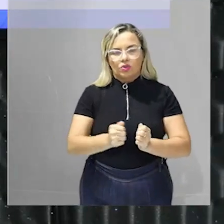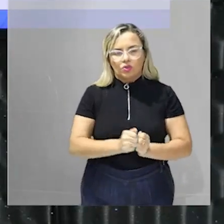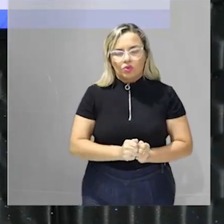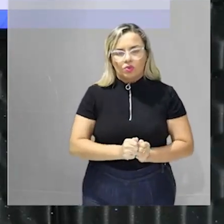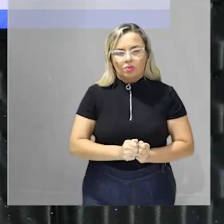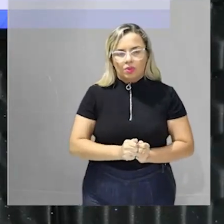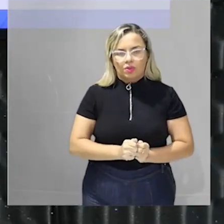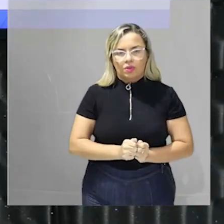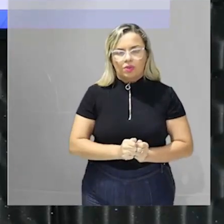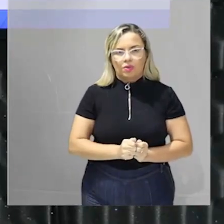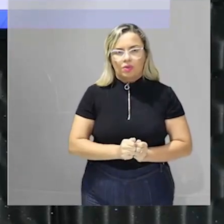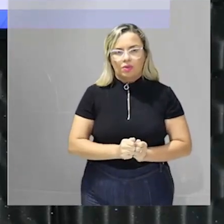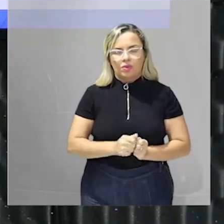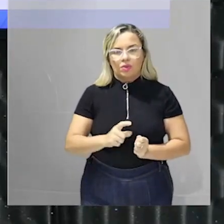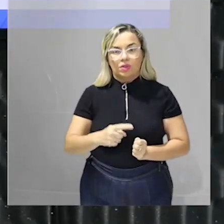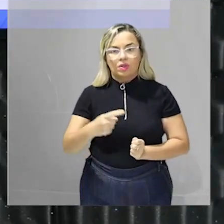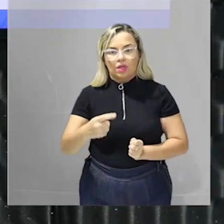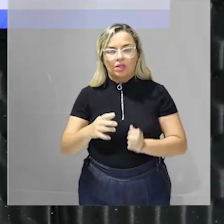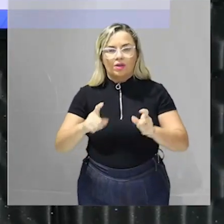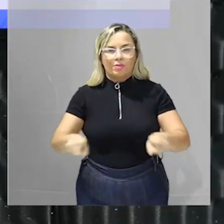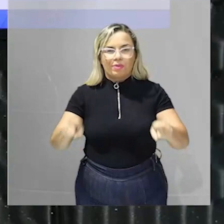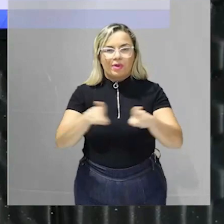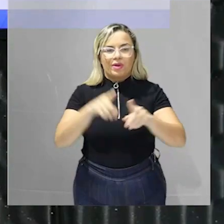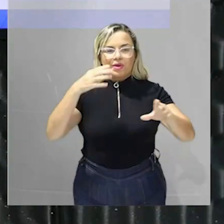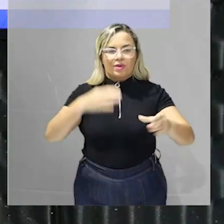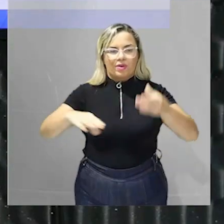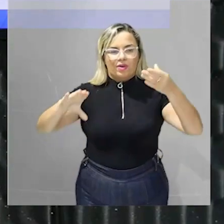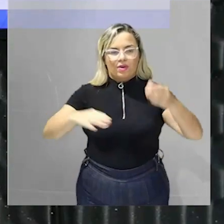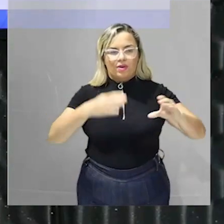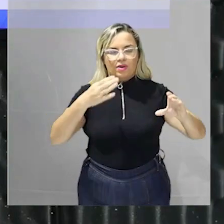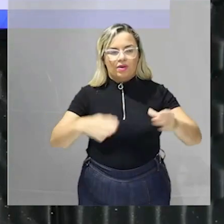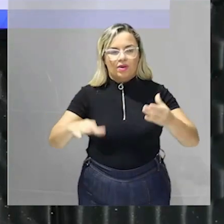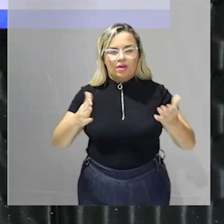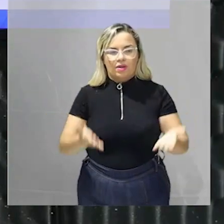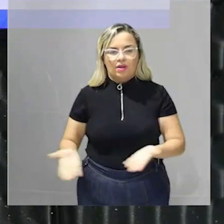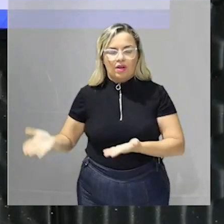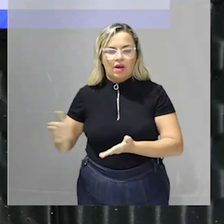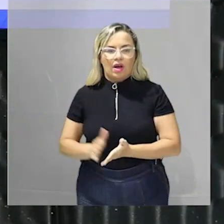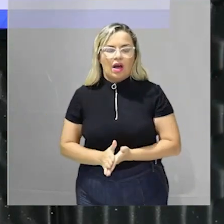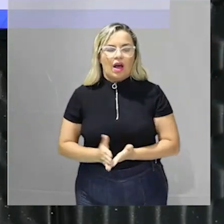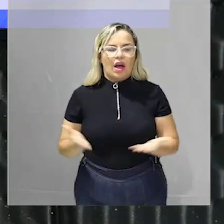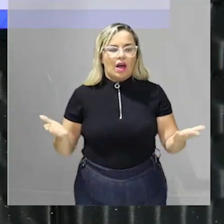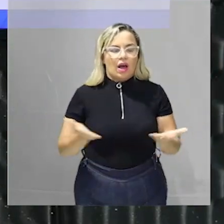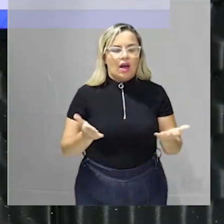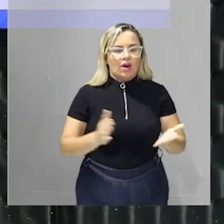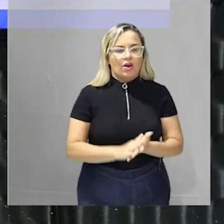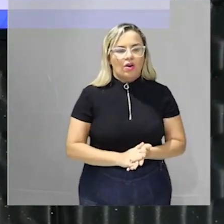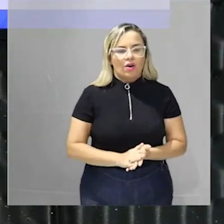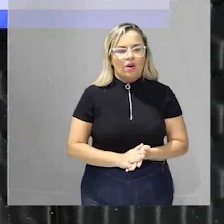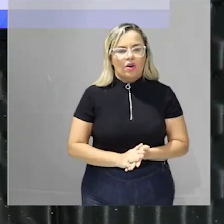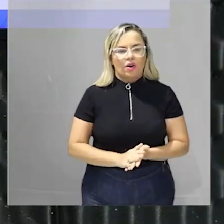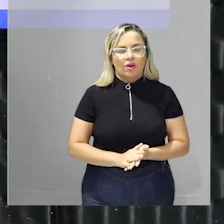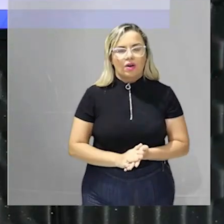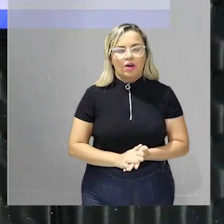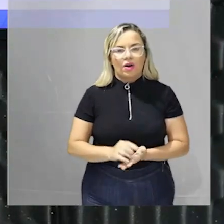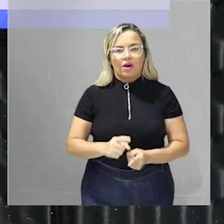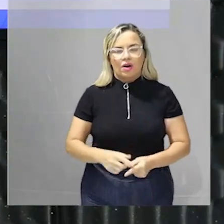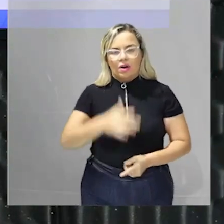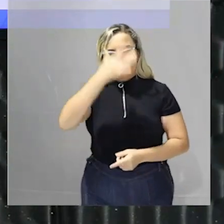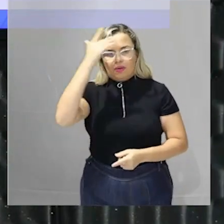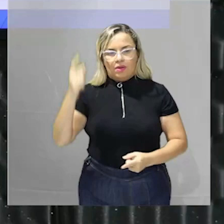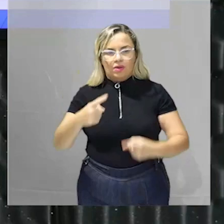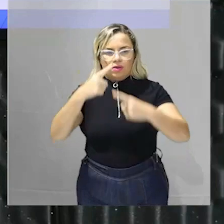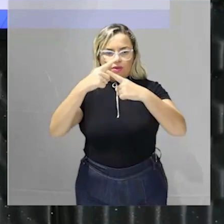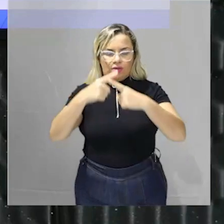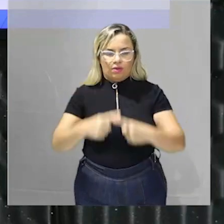Se estás comigo, estás com uma cantora. La atleta. Atleta, eu tenho